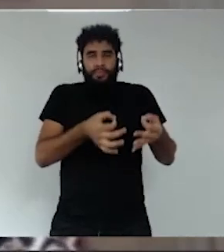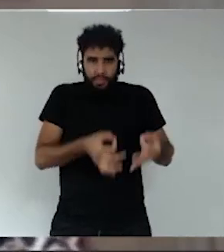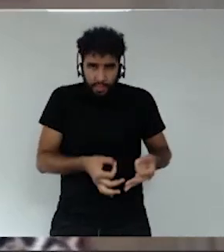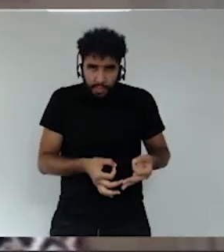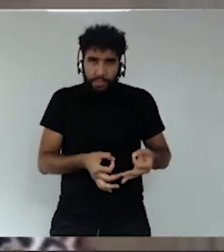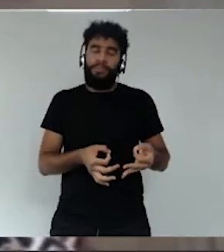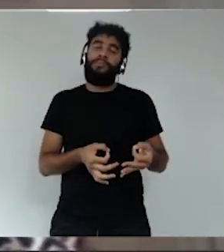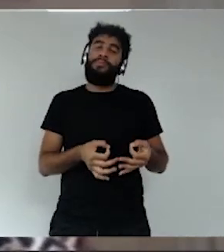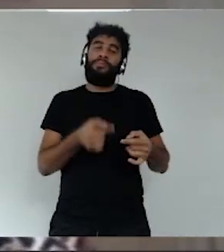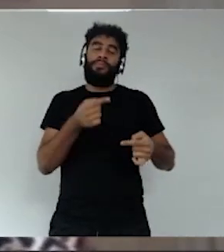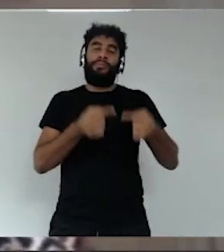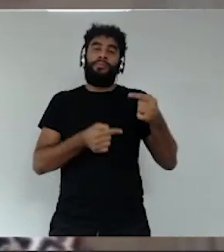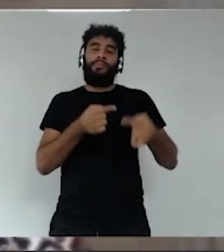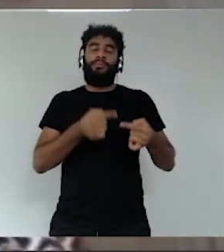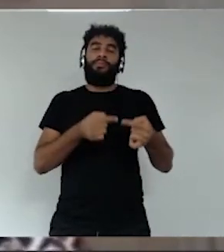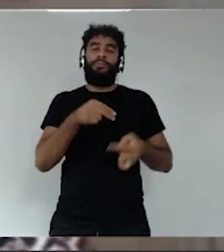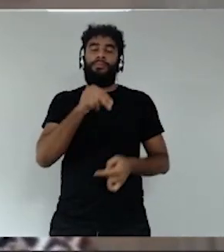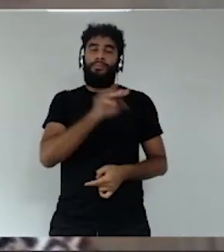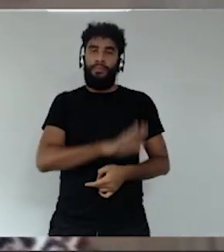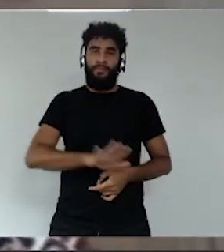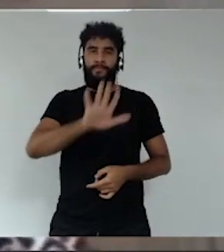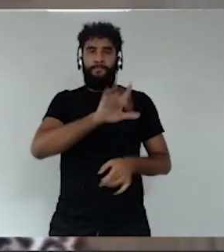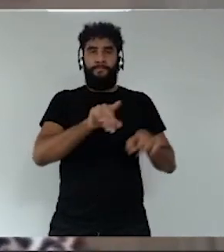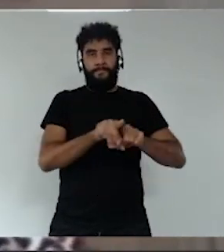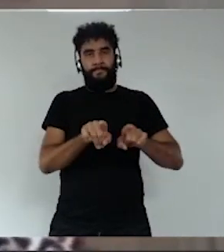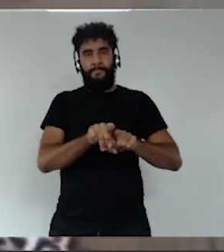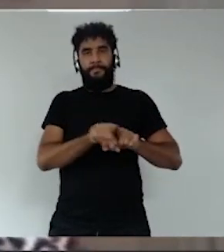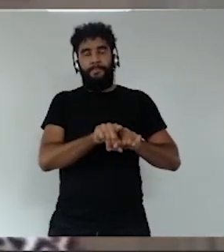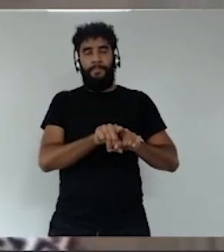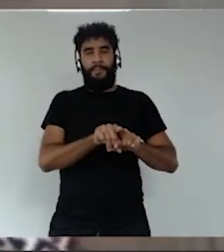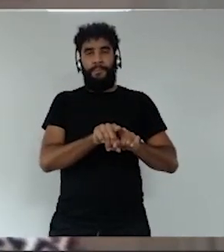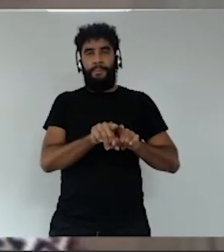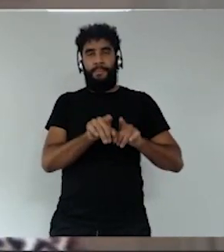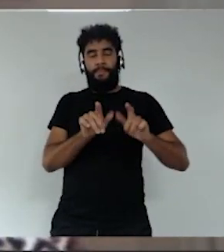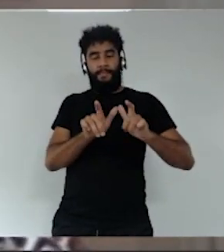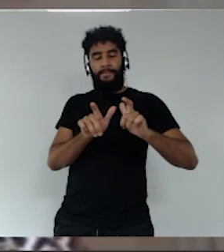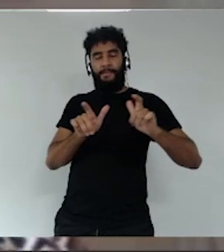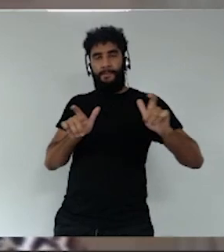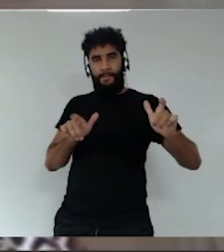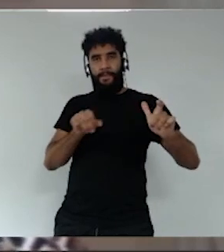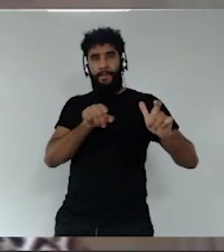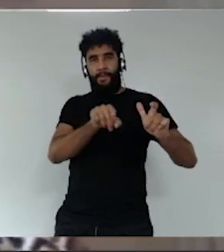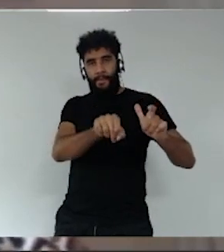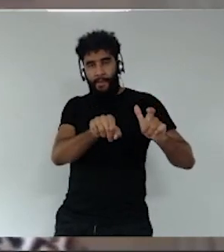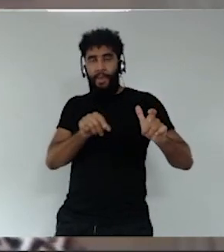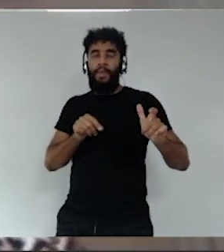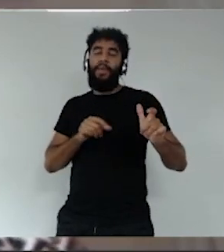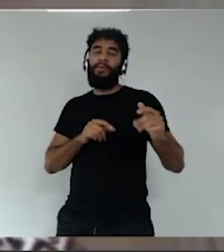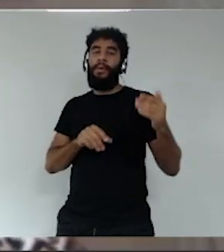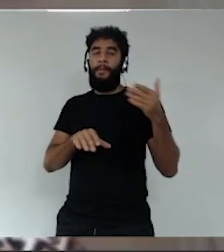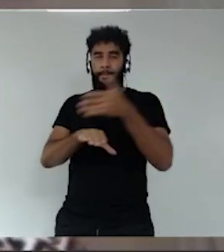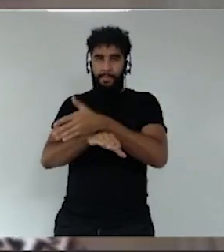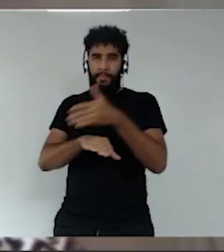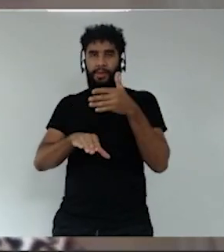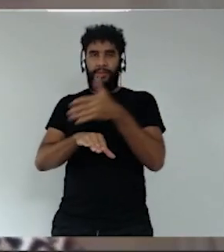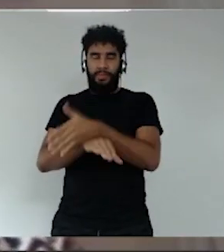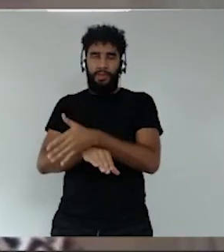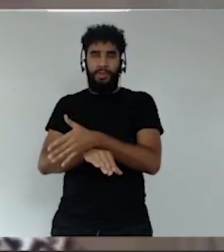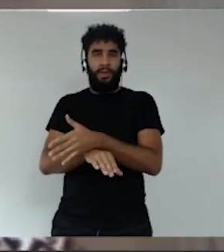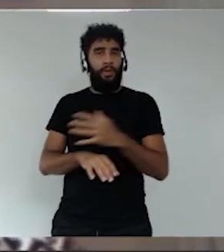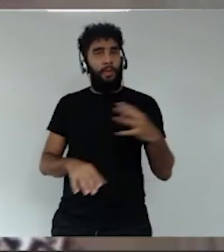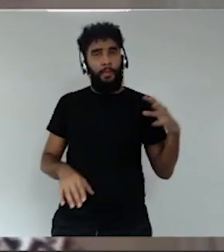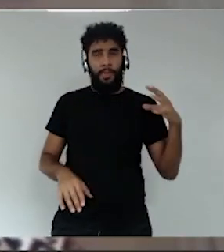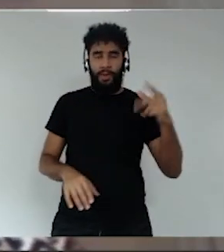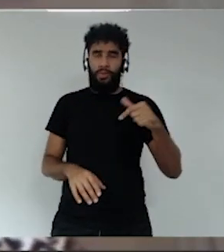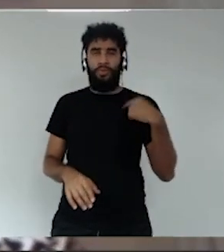pela política judiciária nacional, e nessa nova dimensão de acesso à justiça, esse novo acesso à justiça cabe a todos